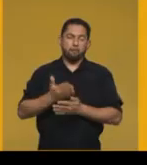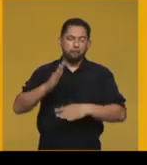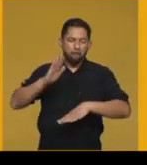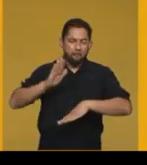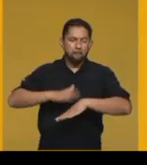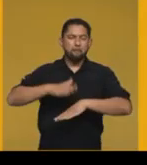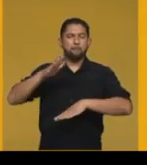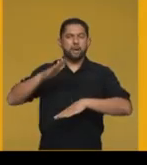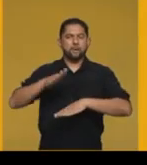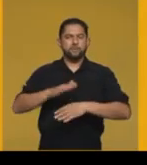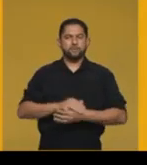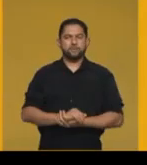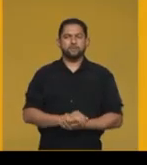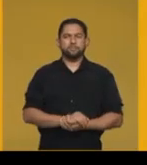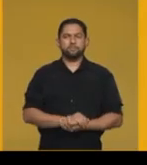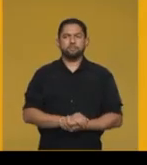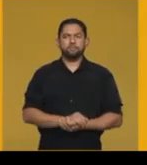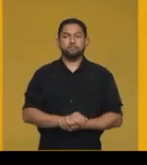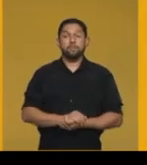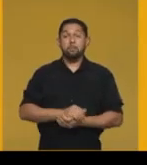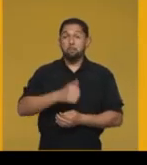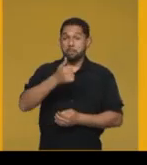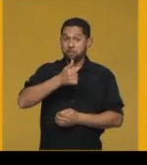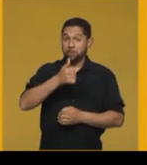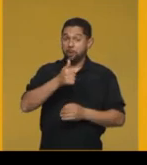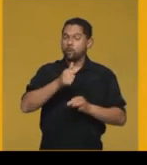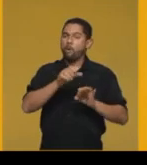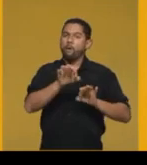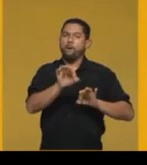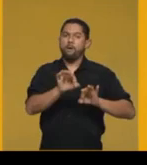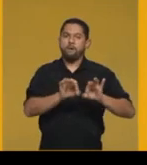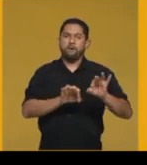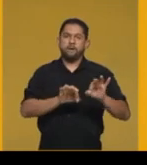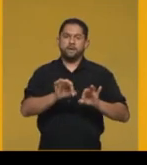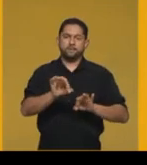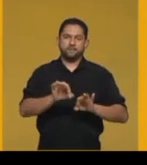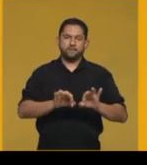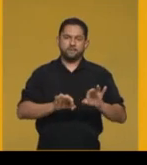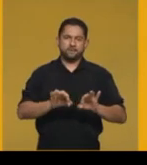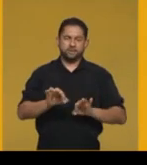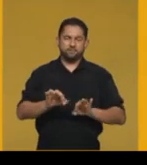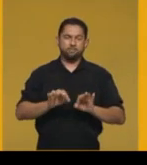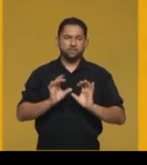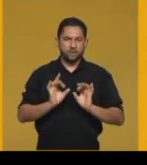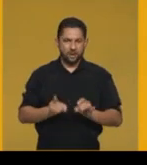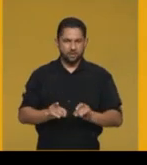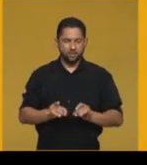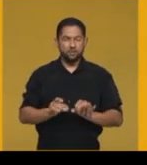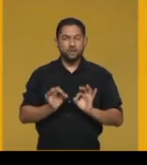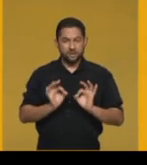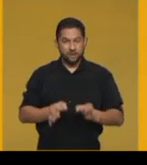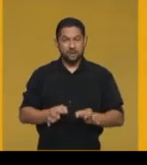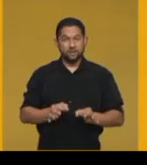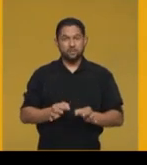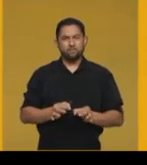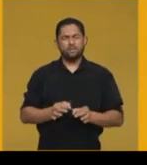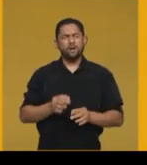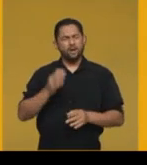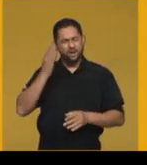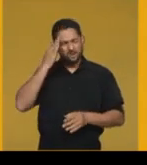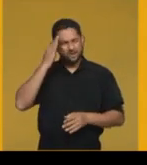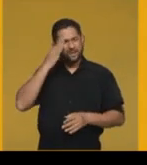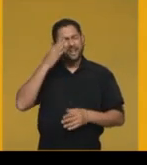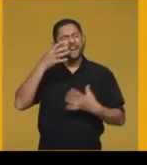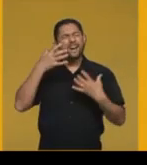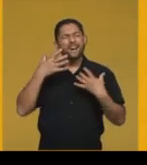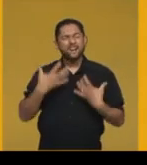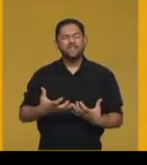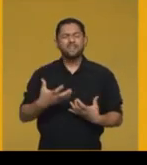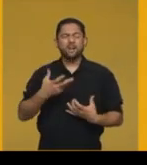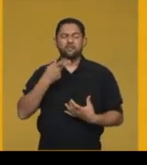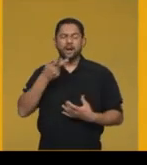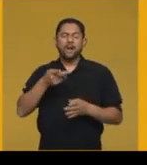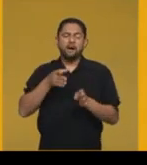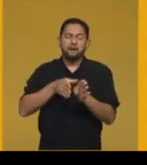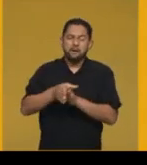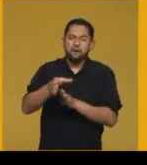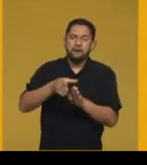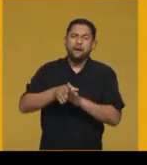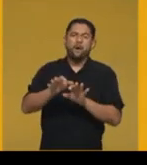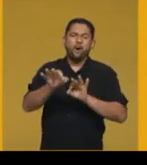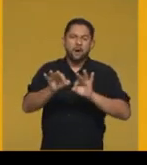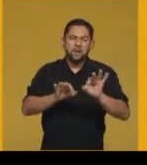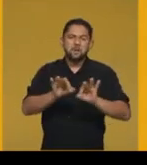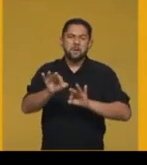primeira dica é a organização. Eu sei que vocês devem estar cansados de ouvir sobre isso, mas é extremamente